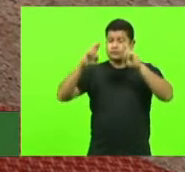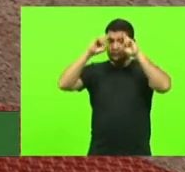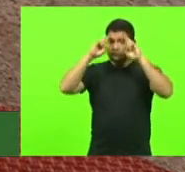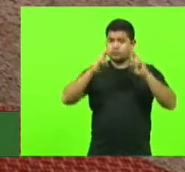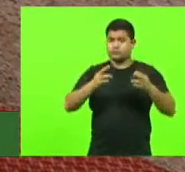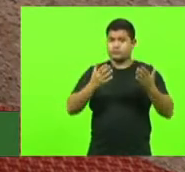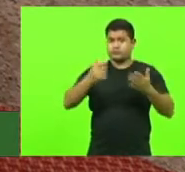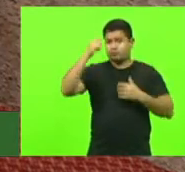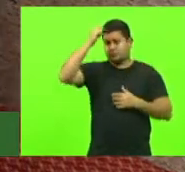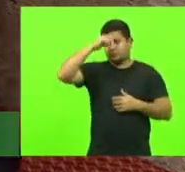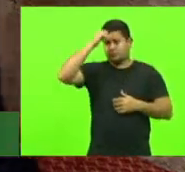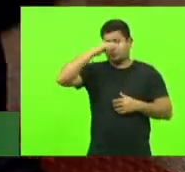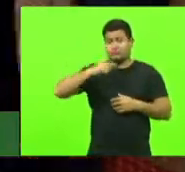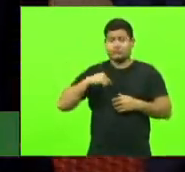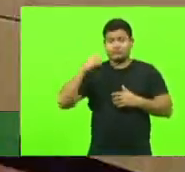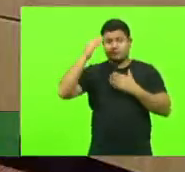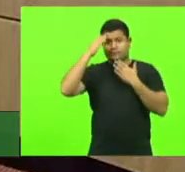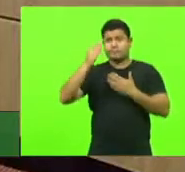deputado Maurício. Muito obrigado.